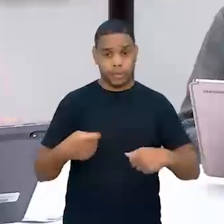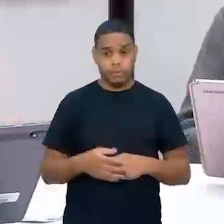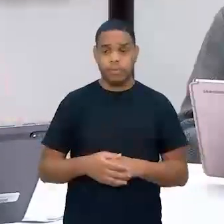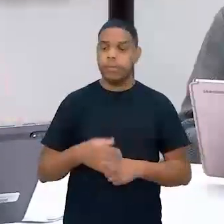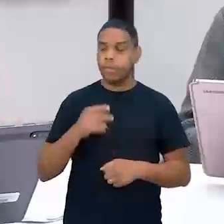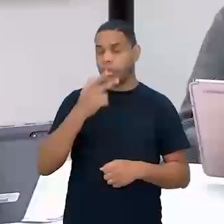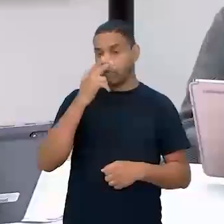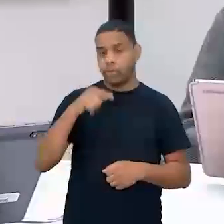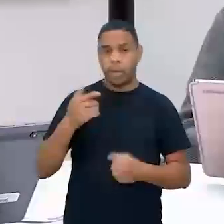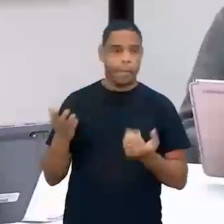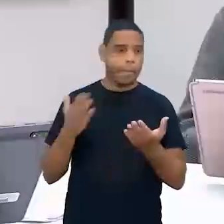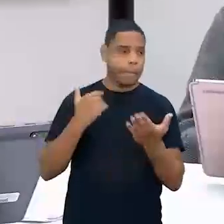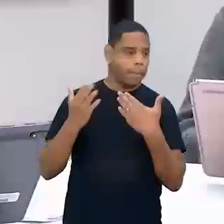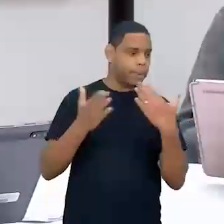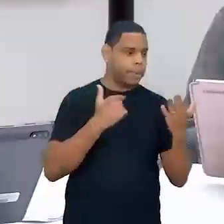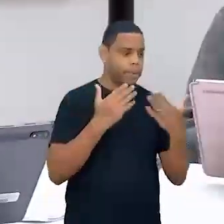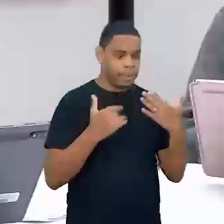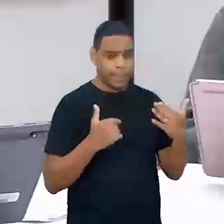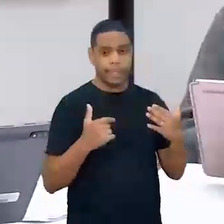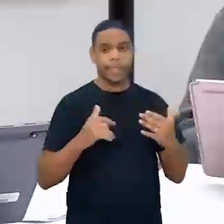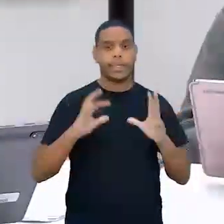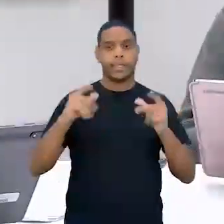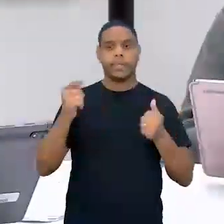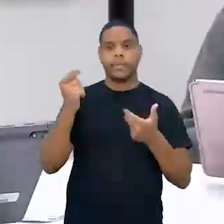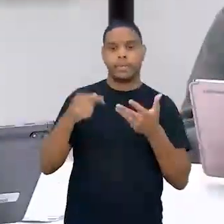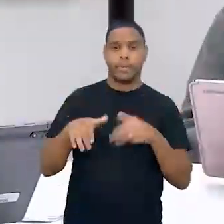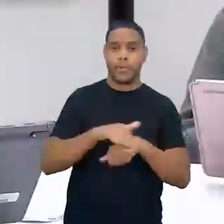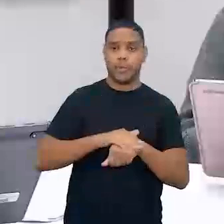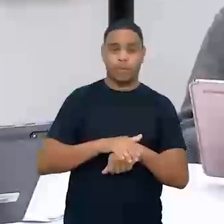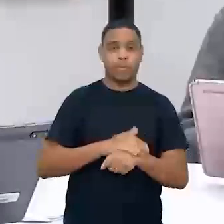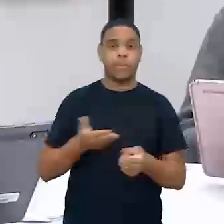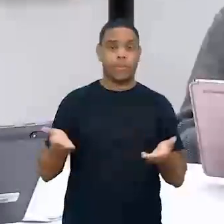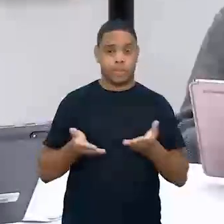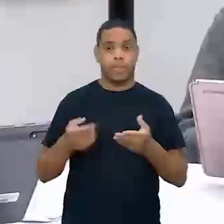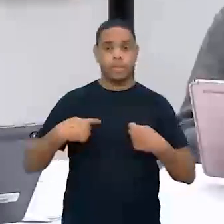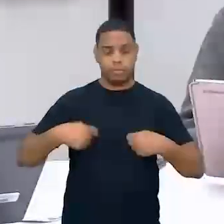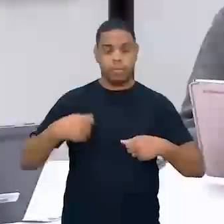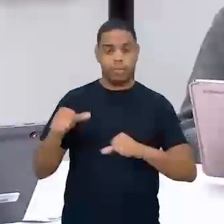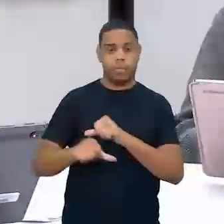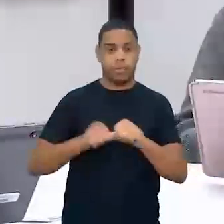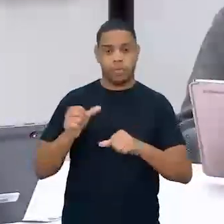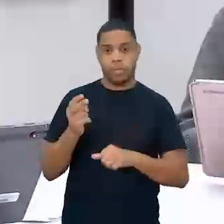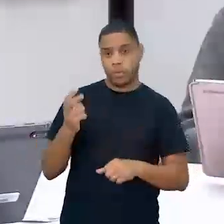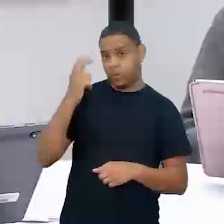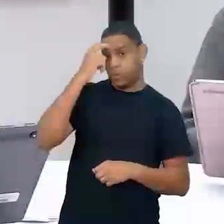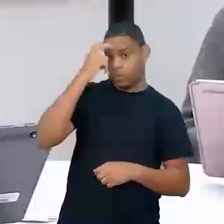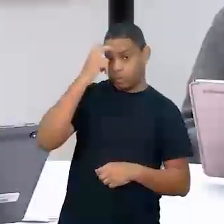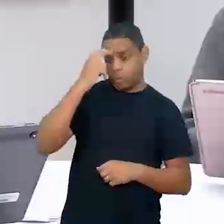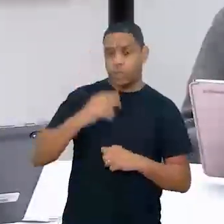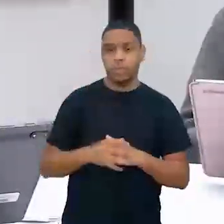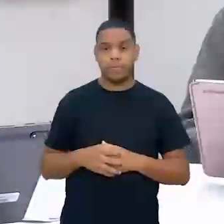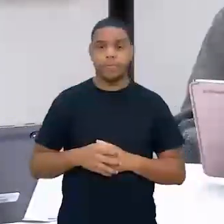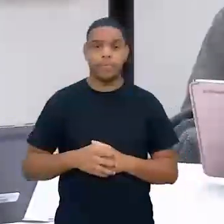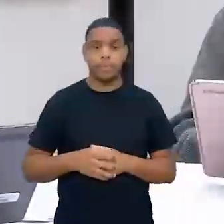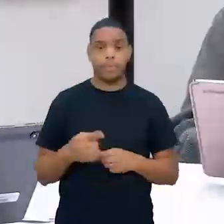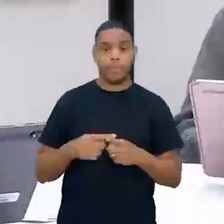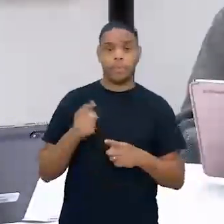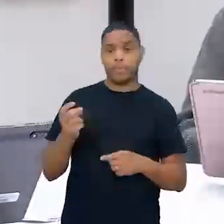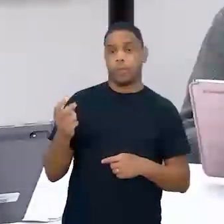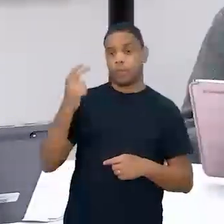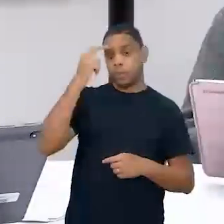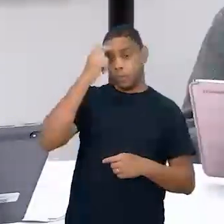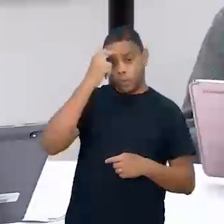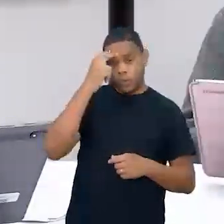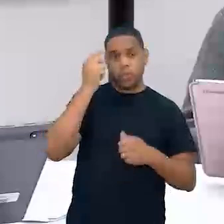é uma grande discussão que deve permear todas as conversas hoje em dia, né? É preciso mudar a nossa cultura, porque cultura nada mais é do